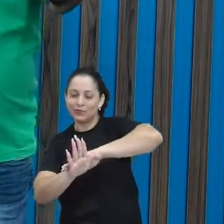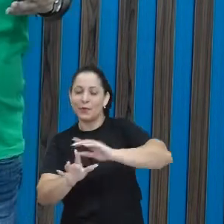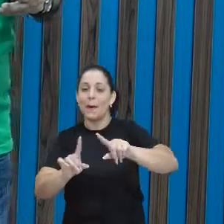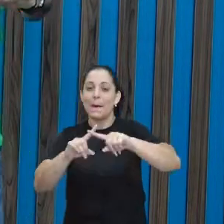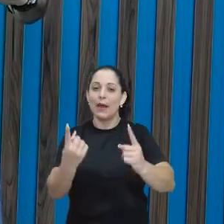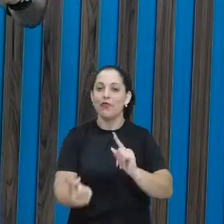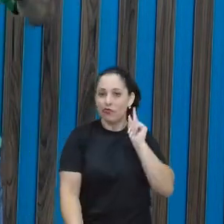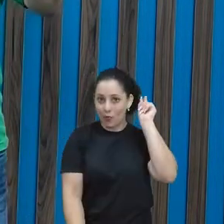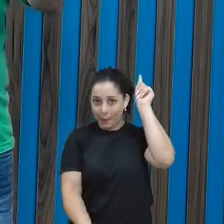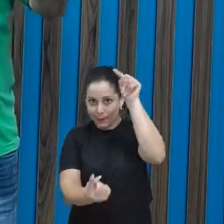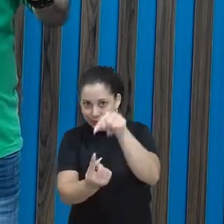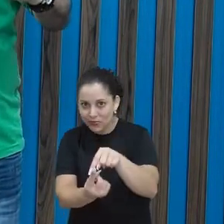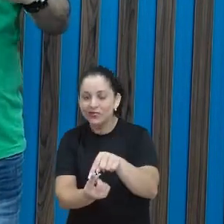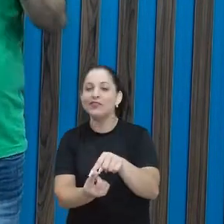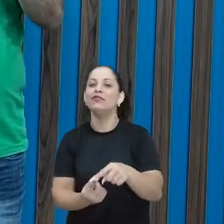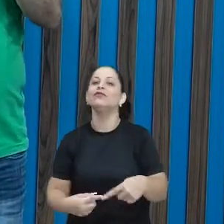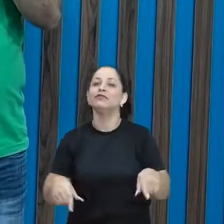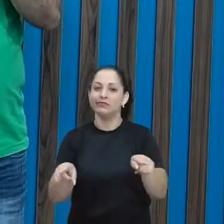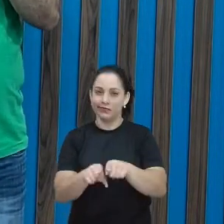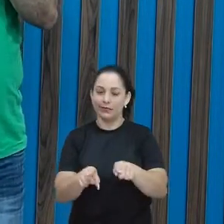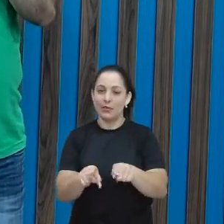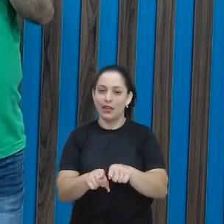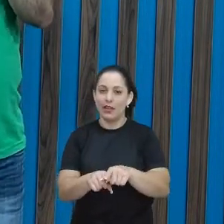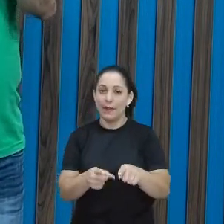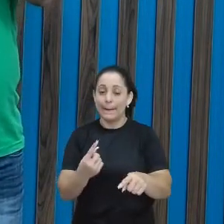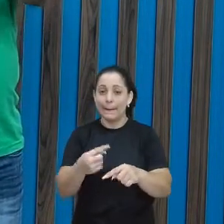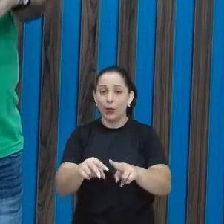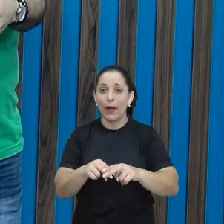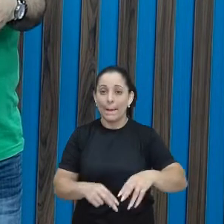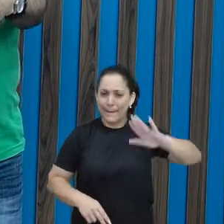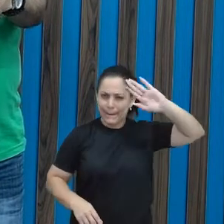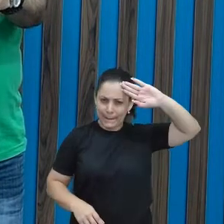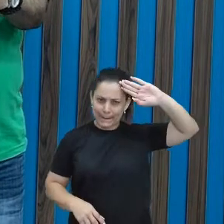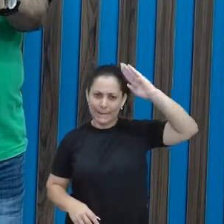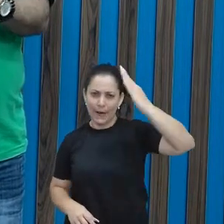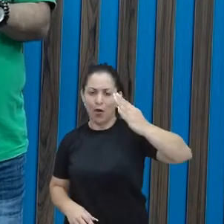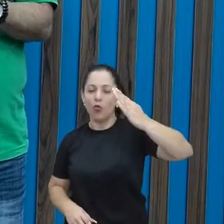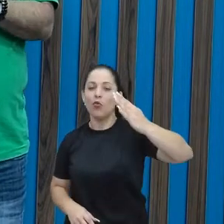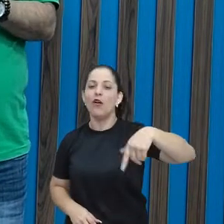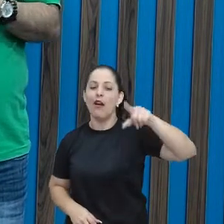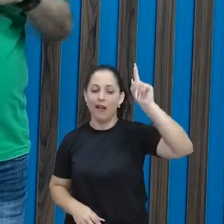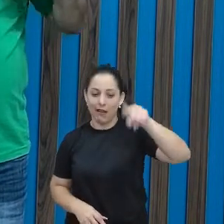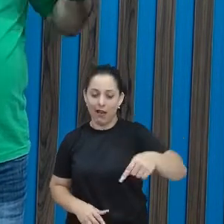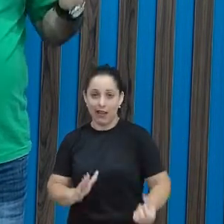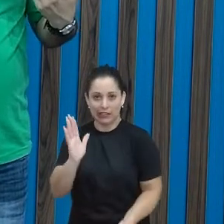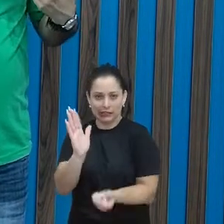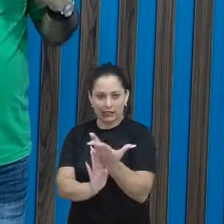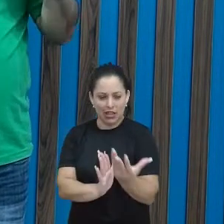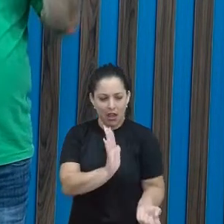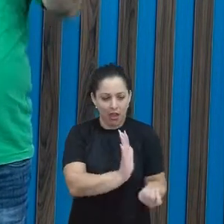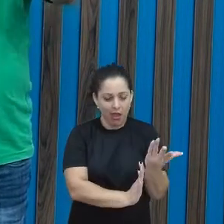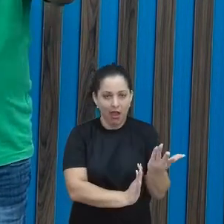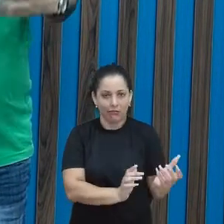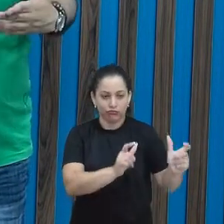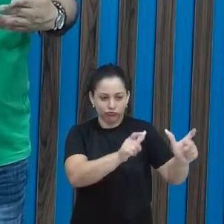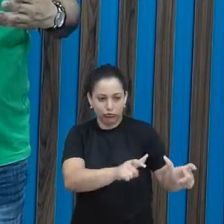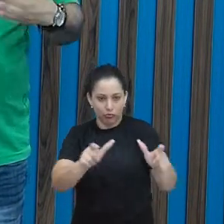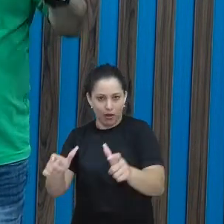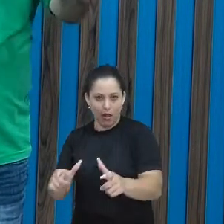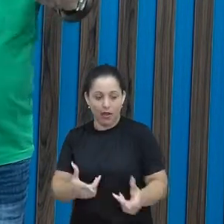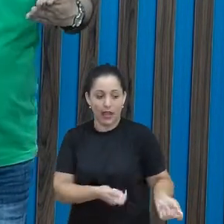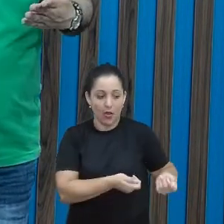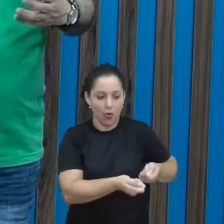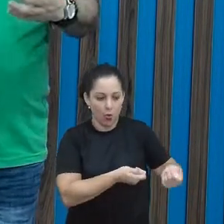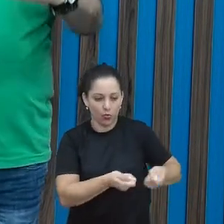objetivo, né, mais secundário, porque a ideia era estabelecer base ali, né, para ter um maior controle e neutralizar assim